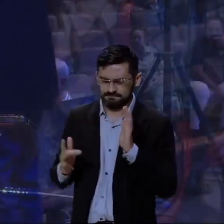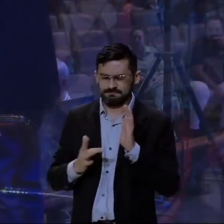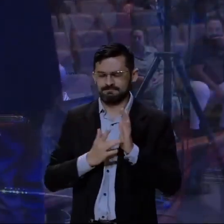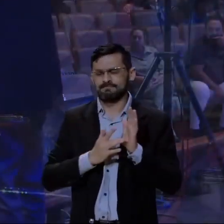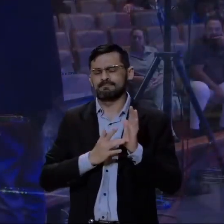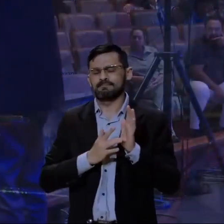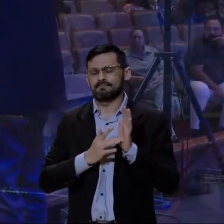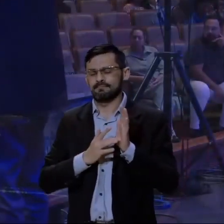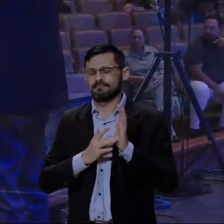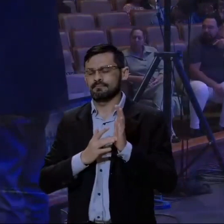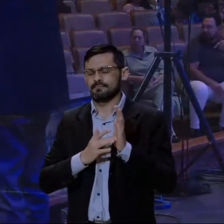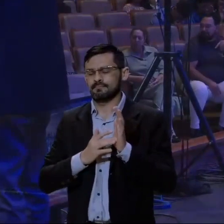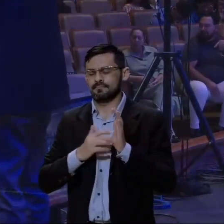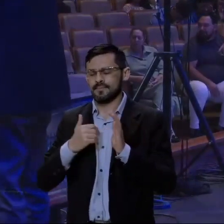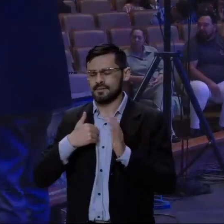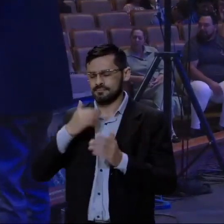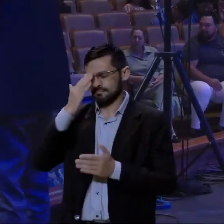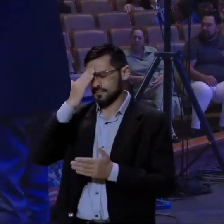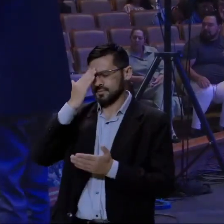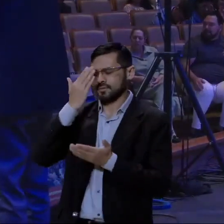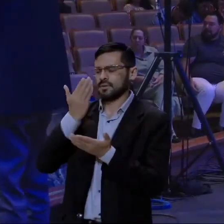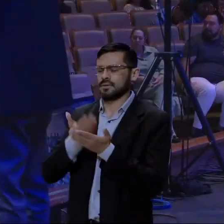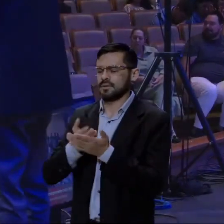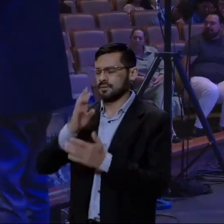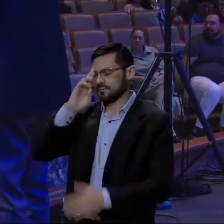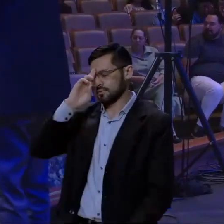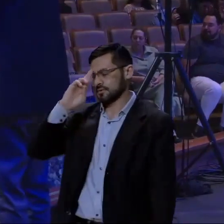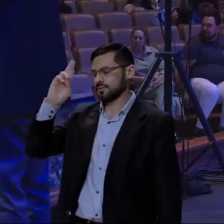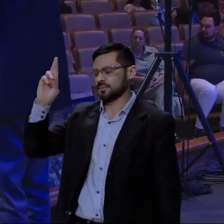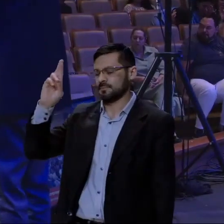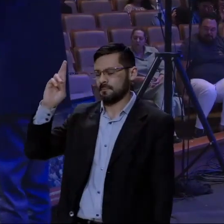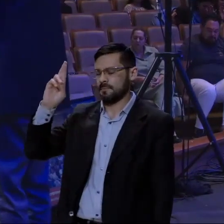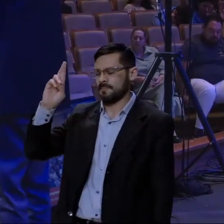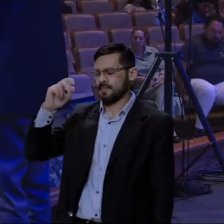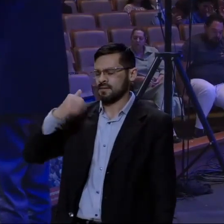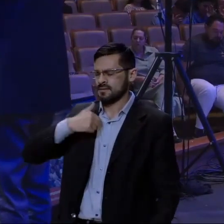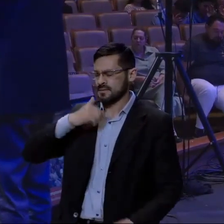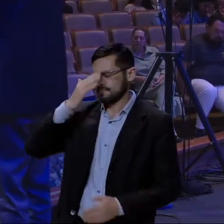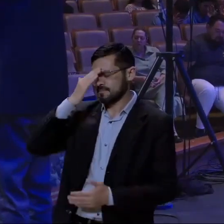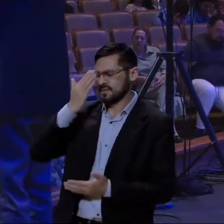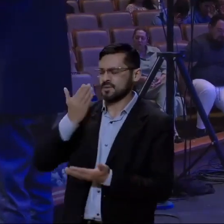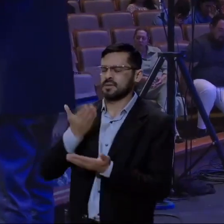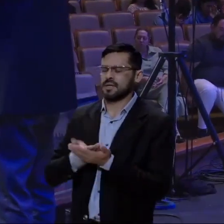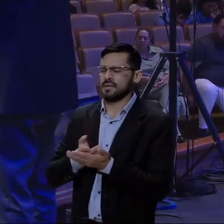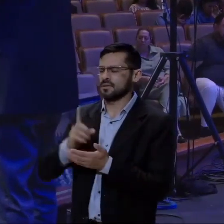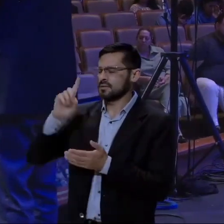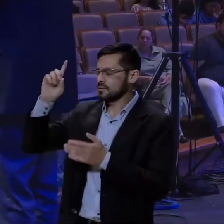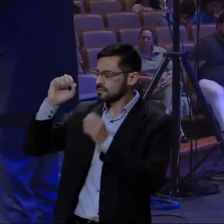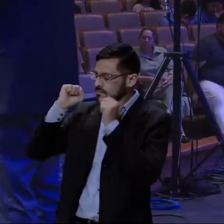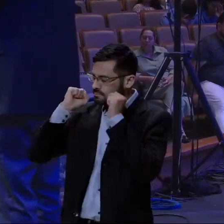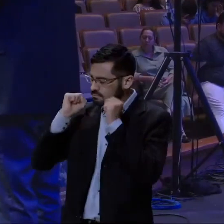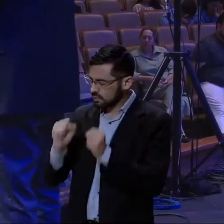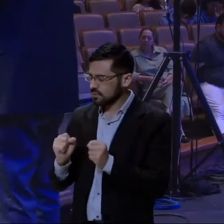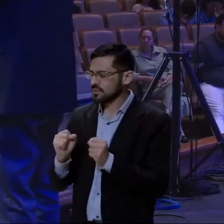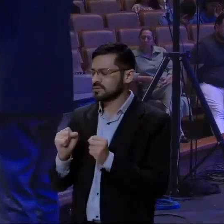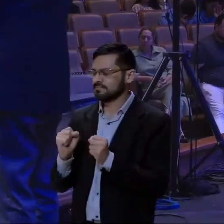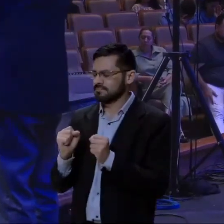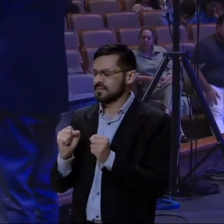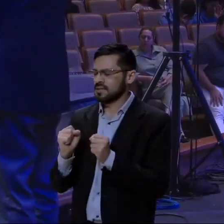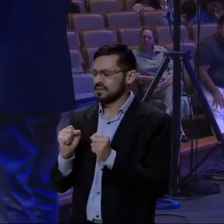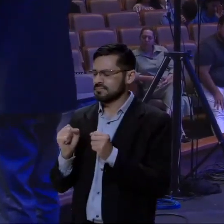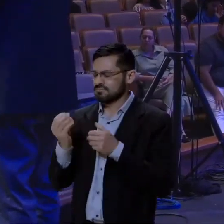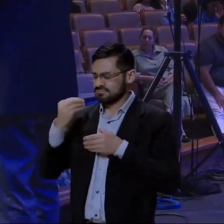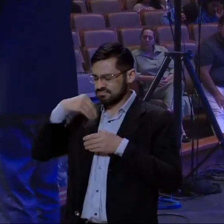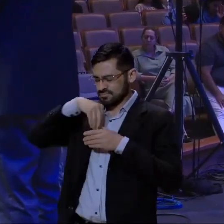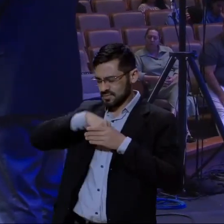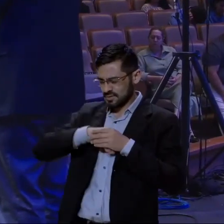Jesus, eu creio no Senhor. Eu creio que o Senhor pode nascer na